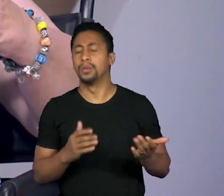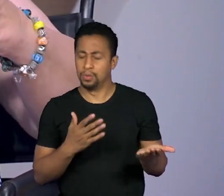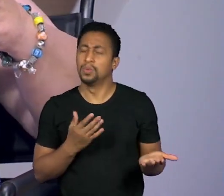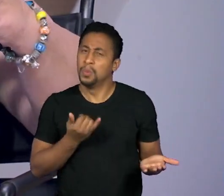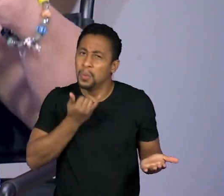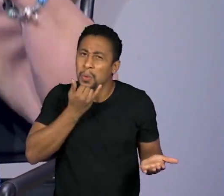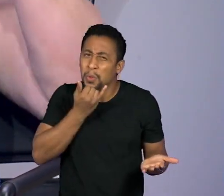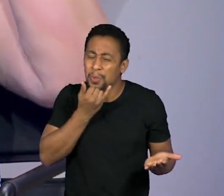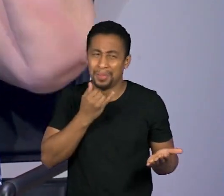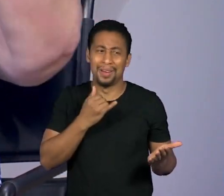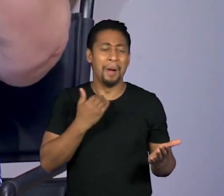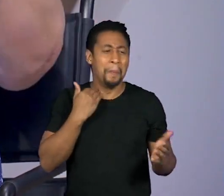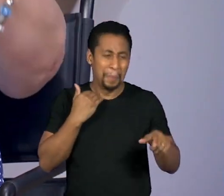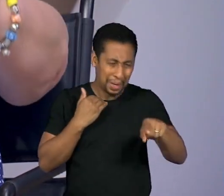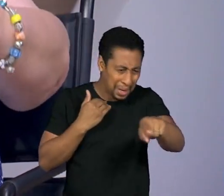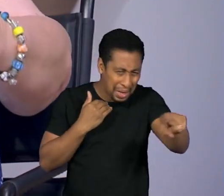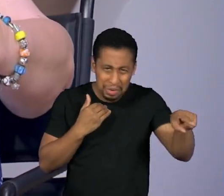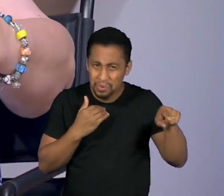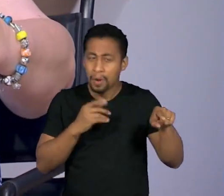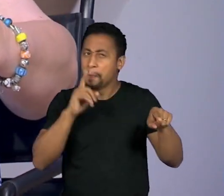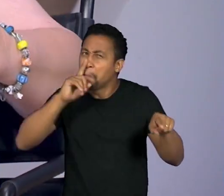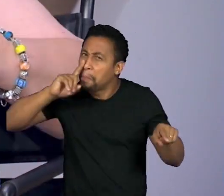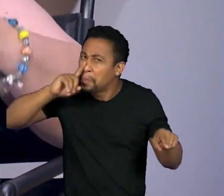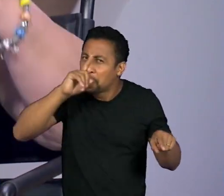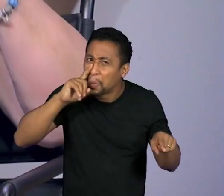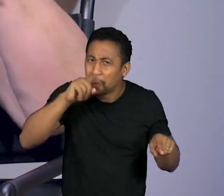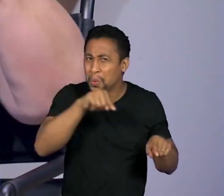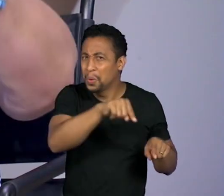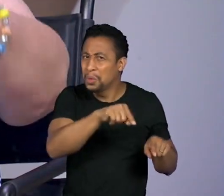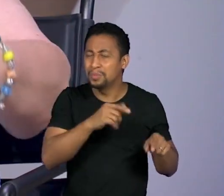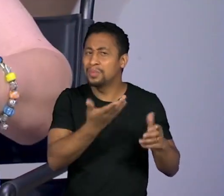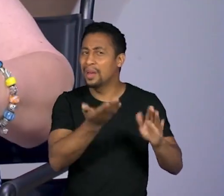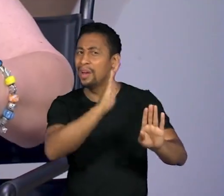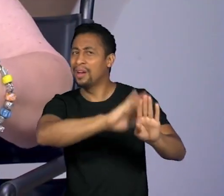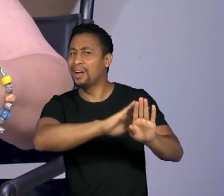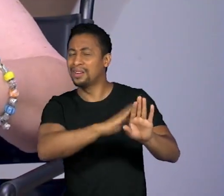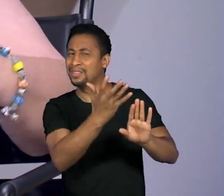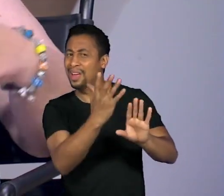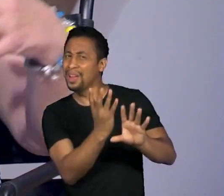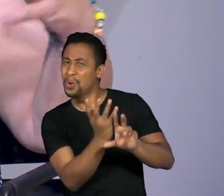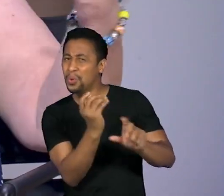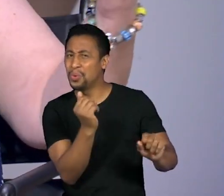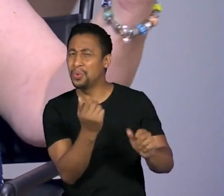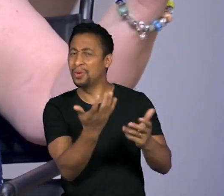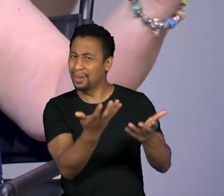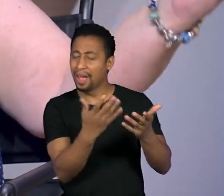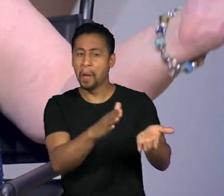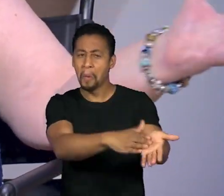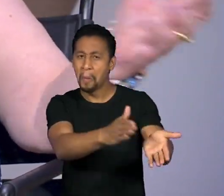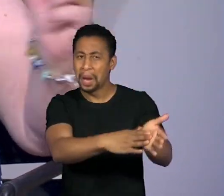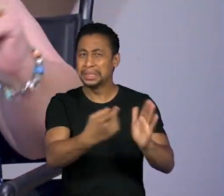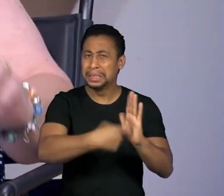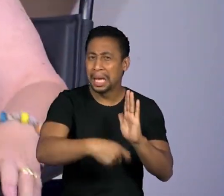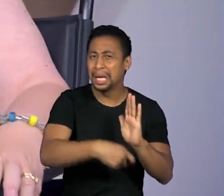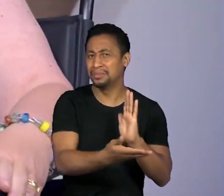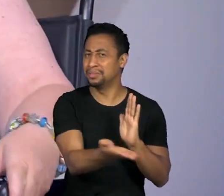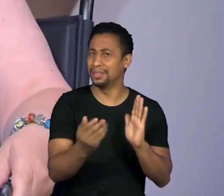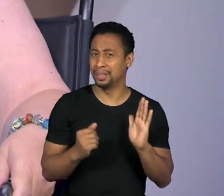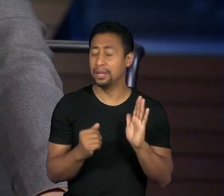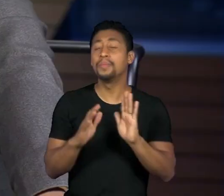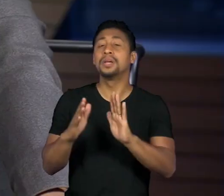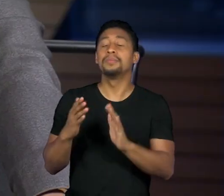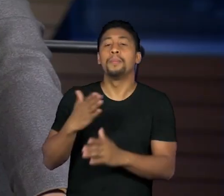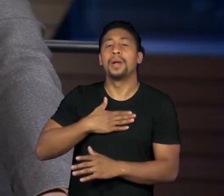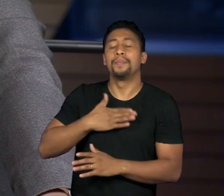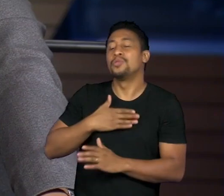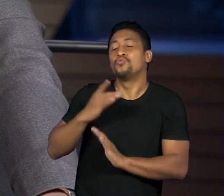paquidermes, o raciocínio monetário e o raciocínio bancário. E eu quero saber o raciocínio do direito.